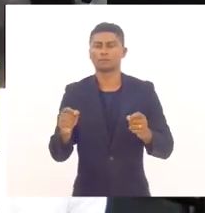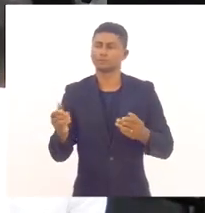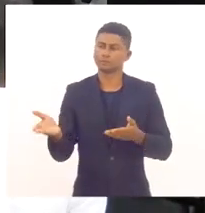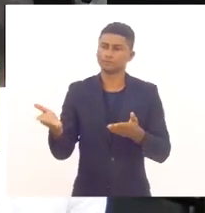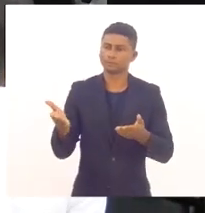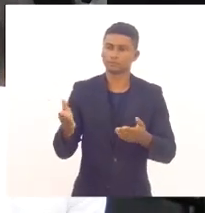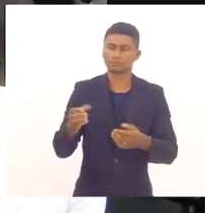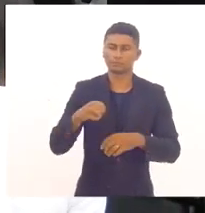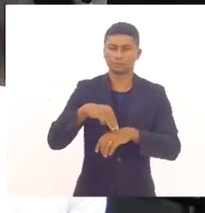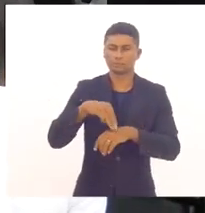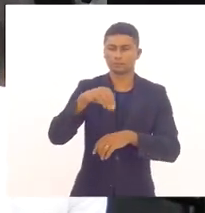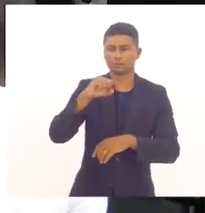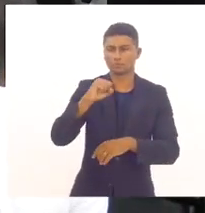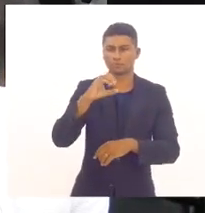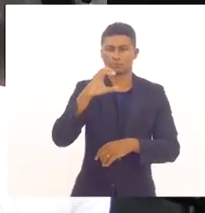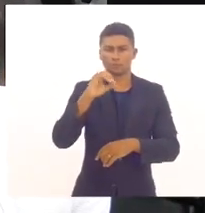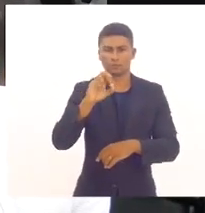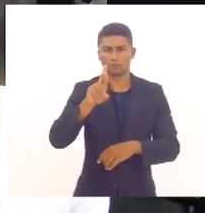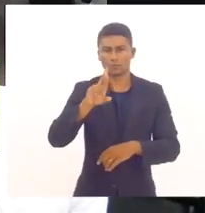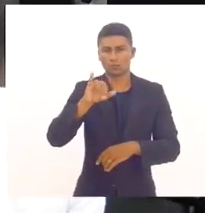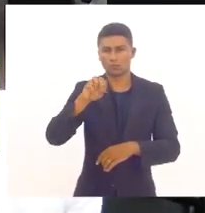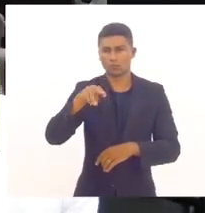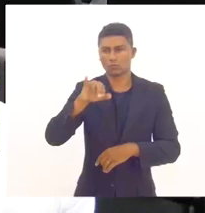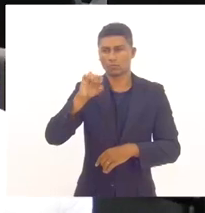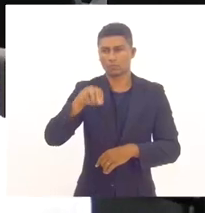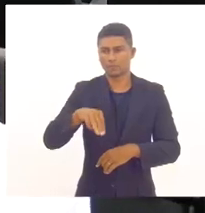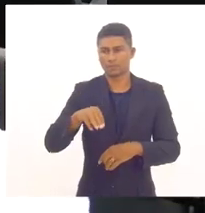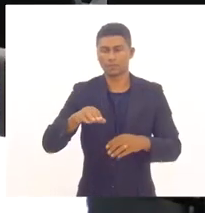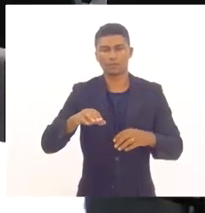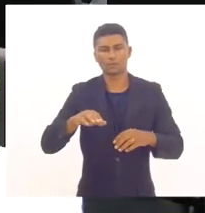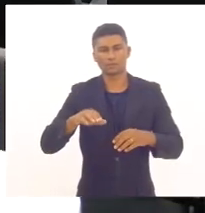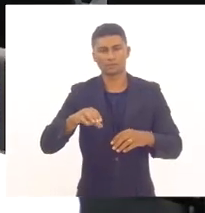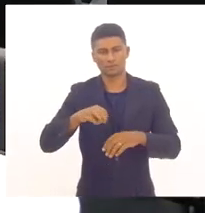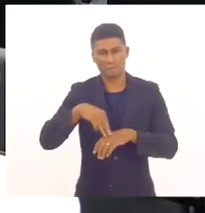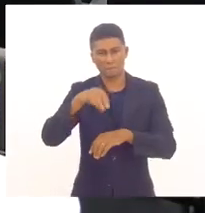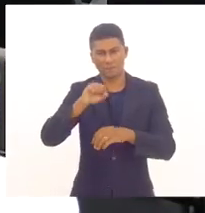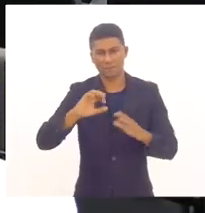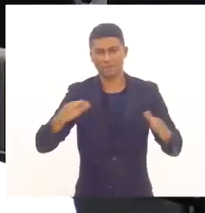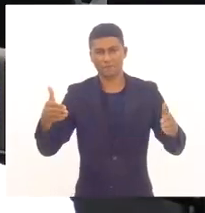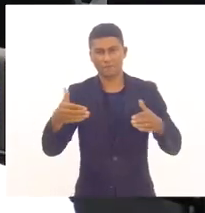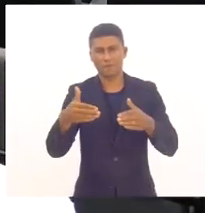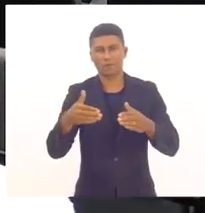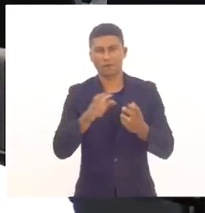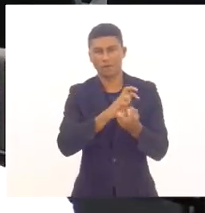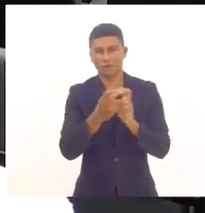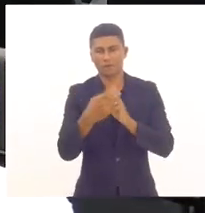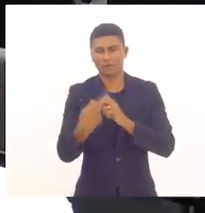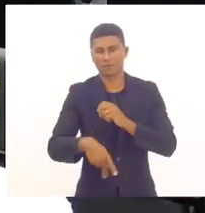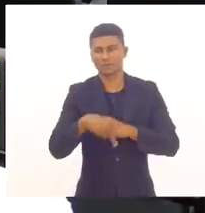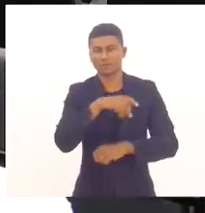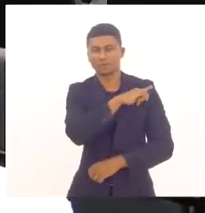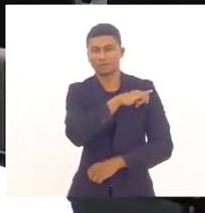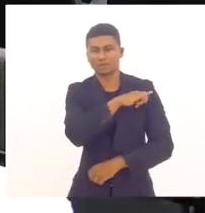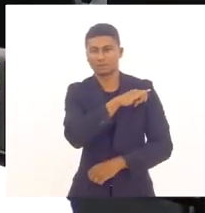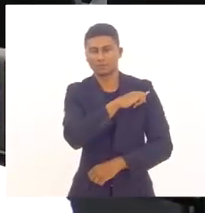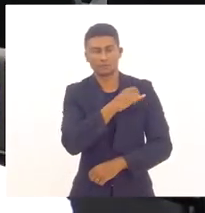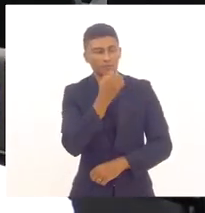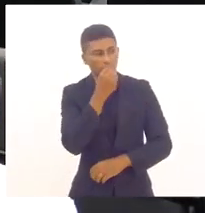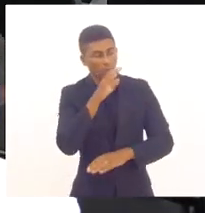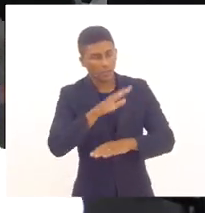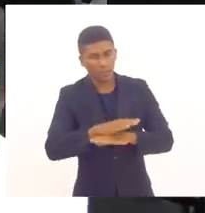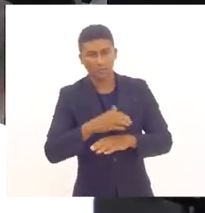Mestre Curumim, Fórum de Capoeira do Estado do Rio de Janeiro. Boa tarde a todos e a todas. Peço licença aqui a